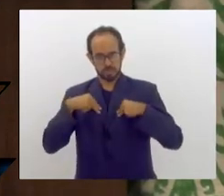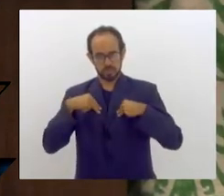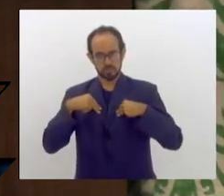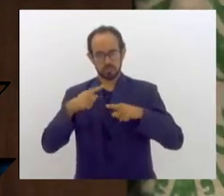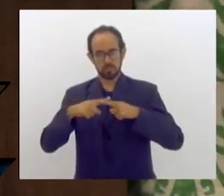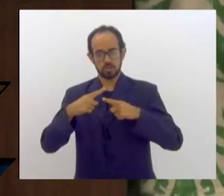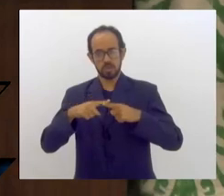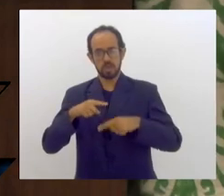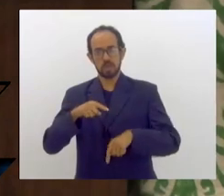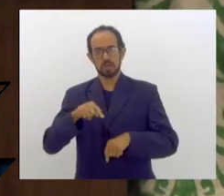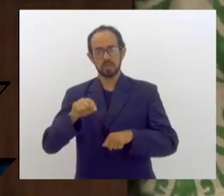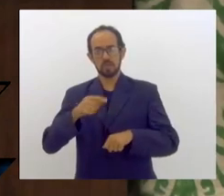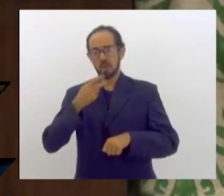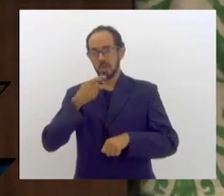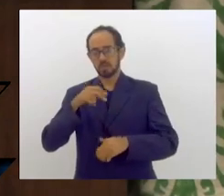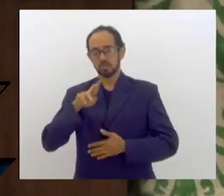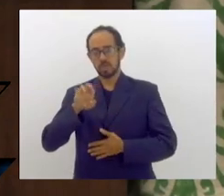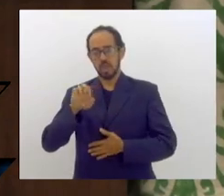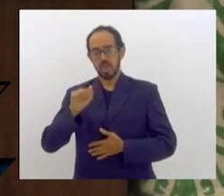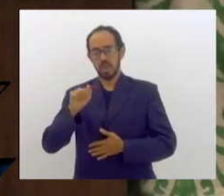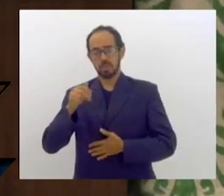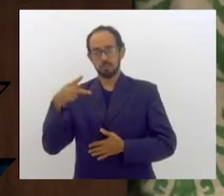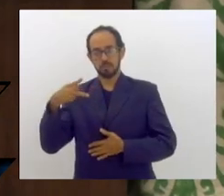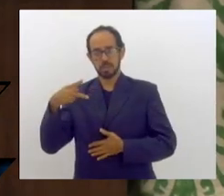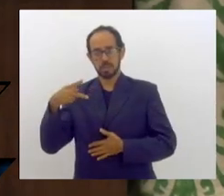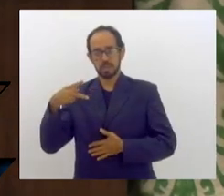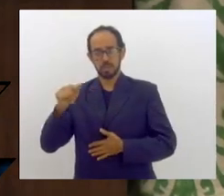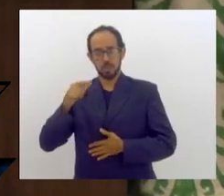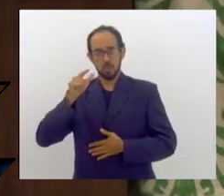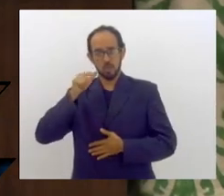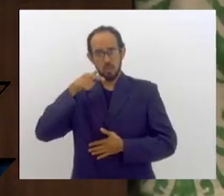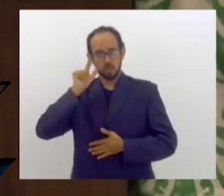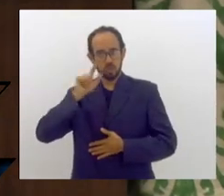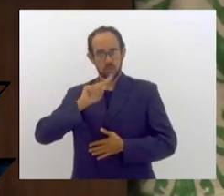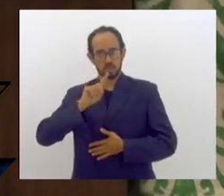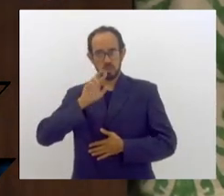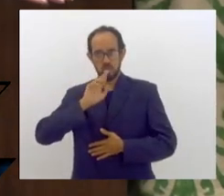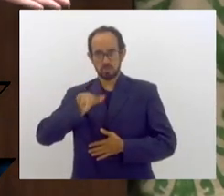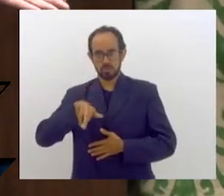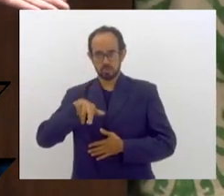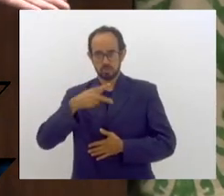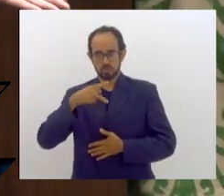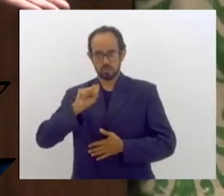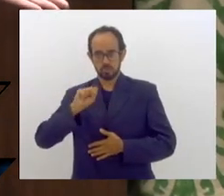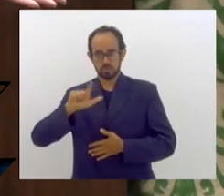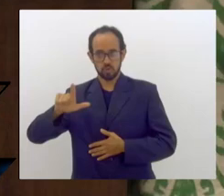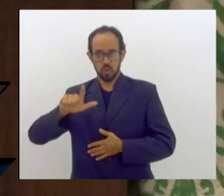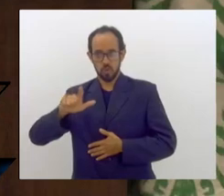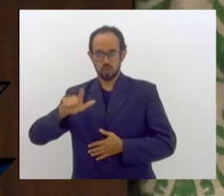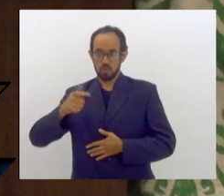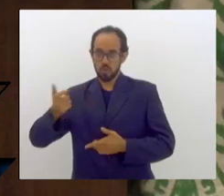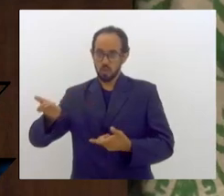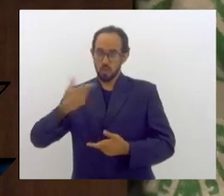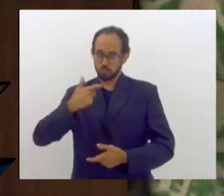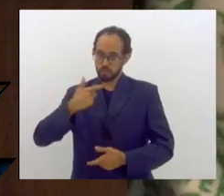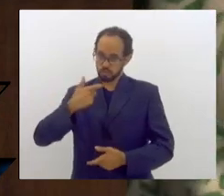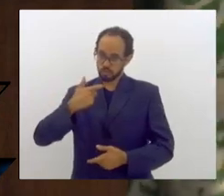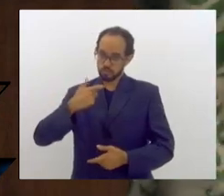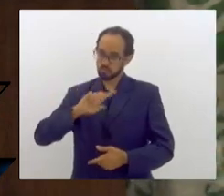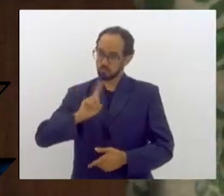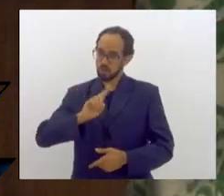gente teve aqui ontem, e nós não respondemos, o pessoal foi ofendido nesse microfone. Nós